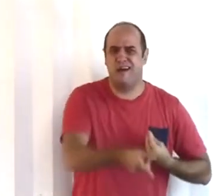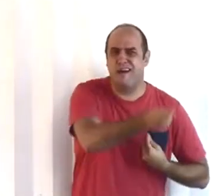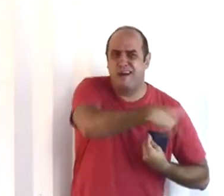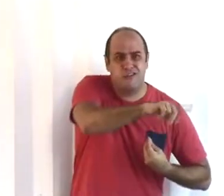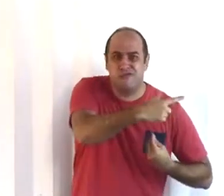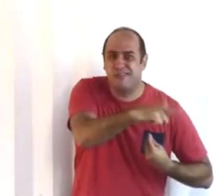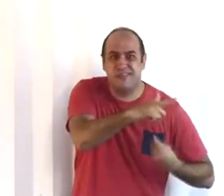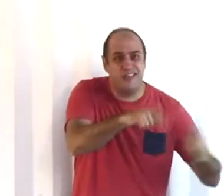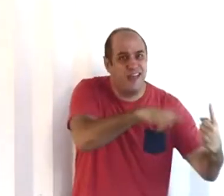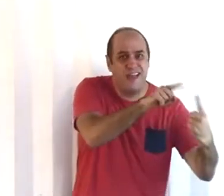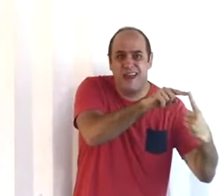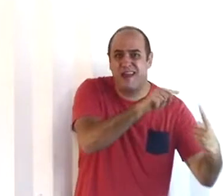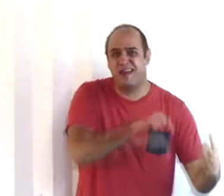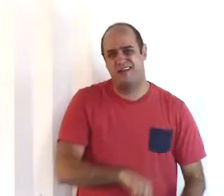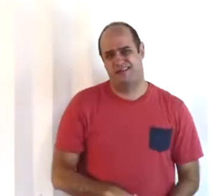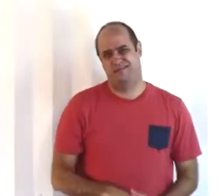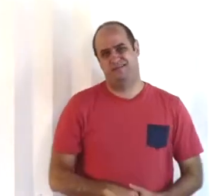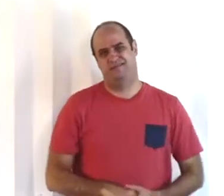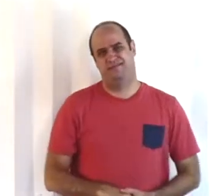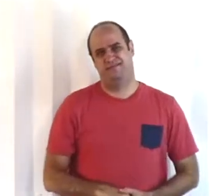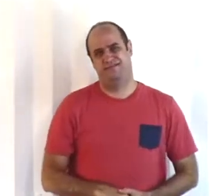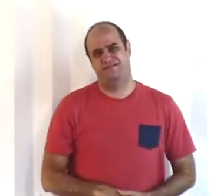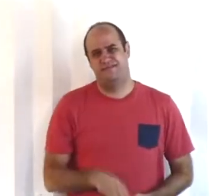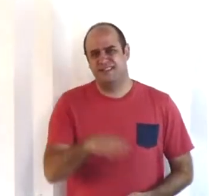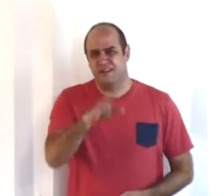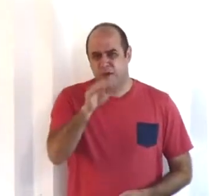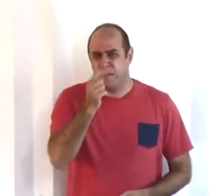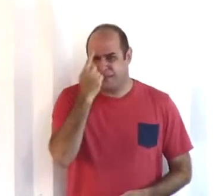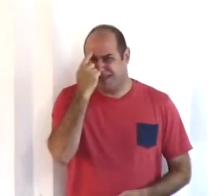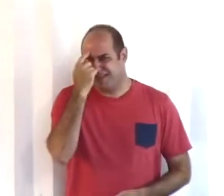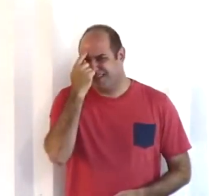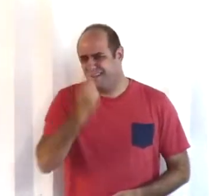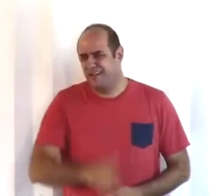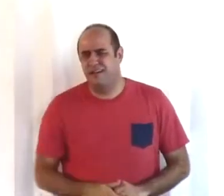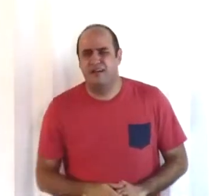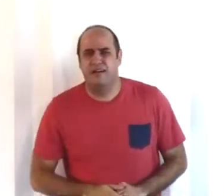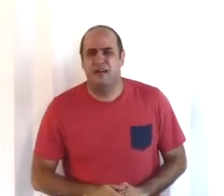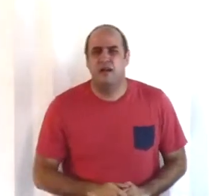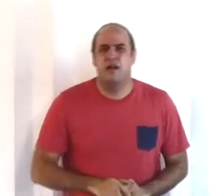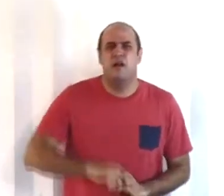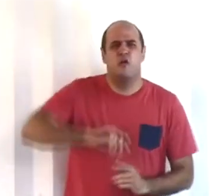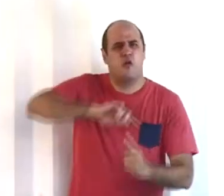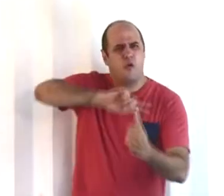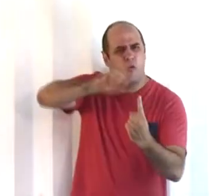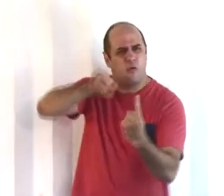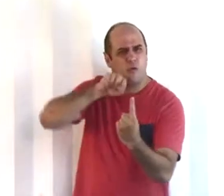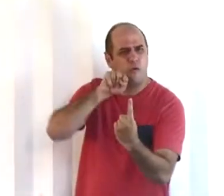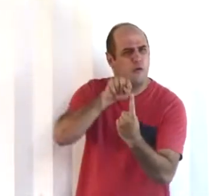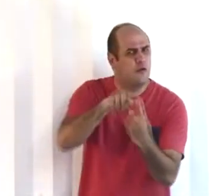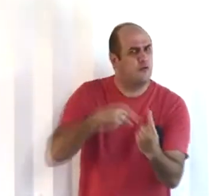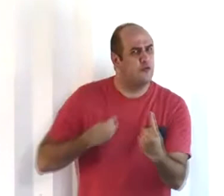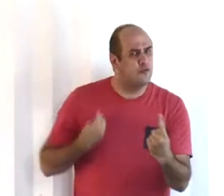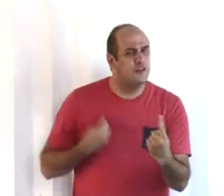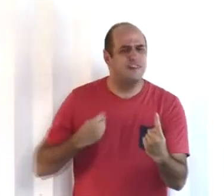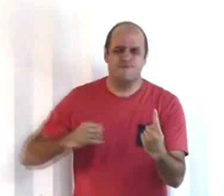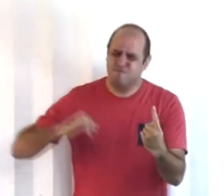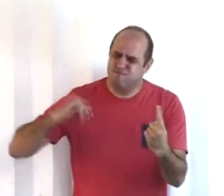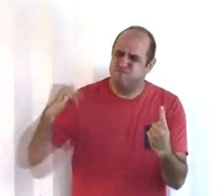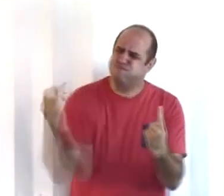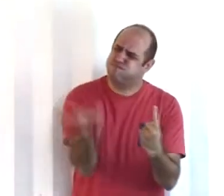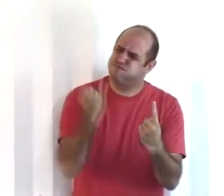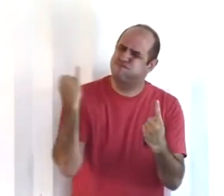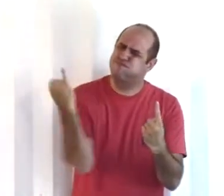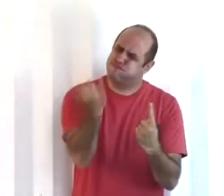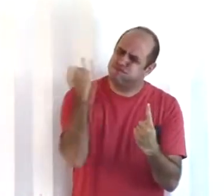da vida. Então pensem comigo, o ideal é tão importante. O Senhor